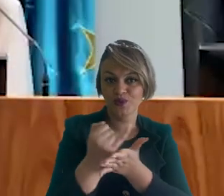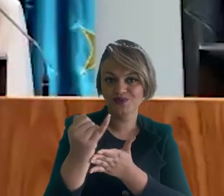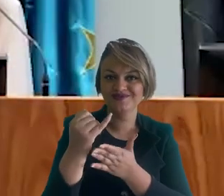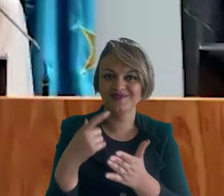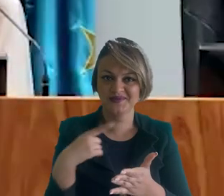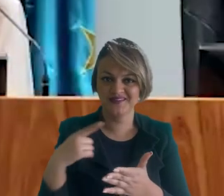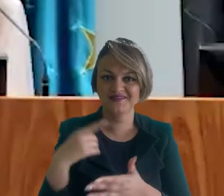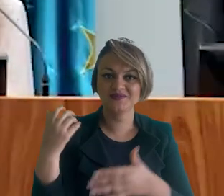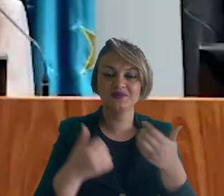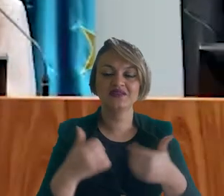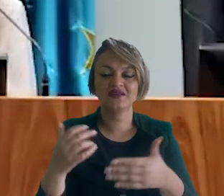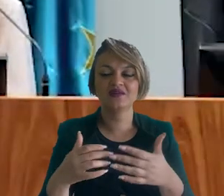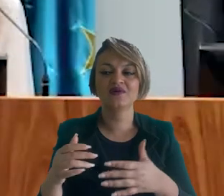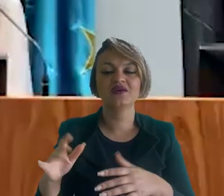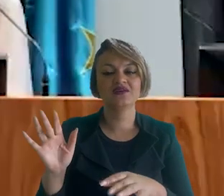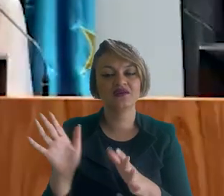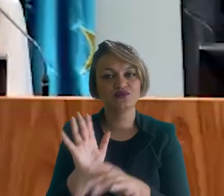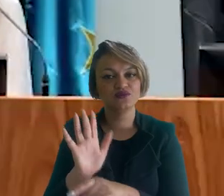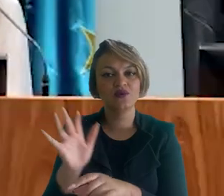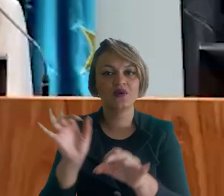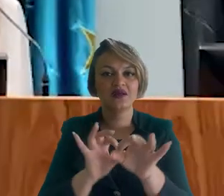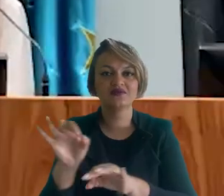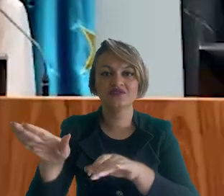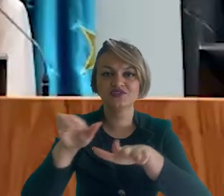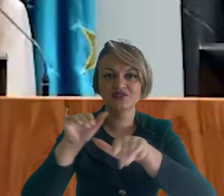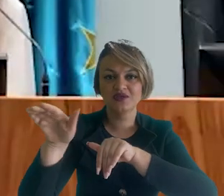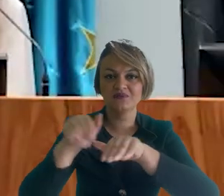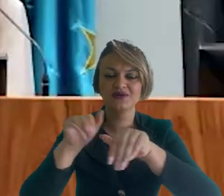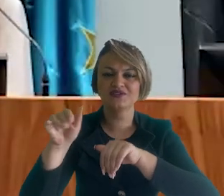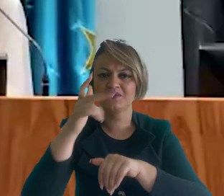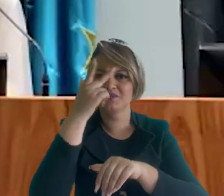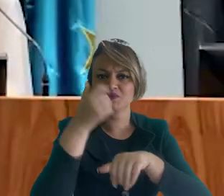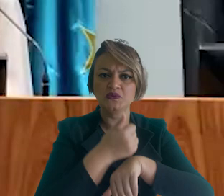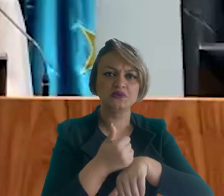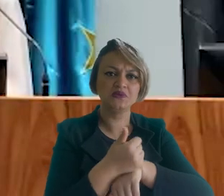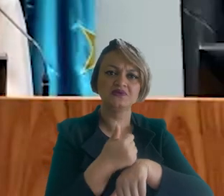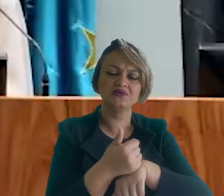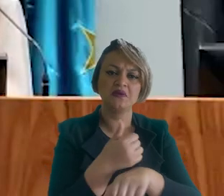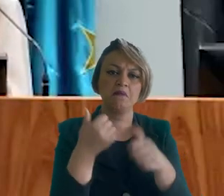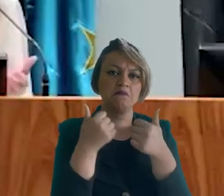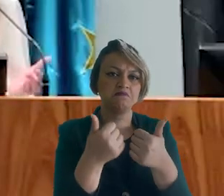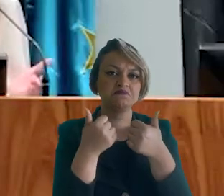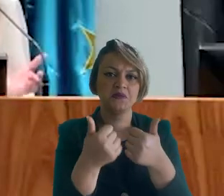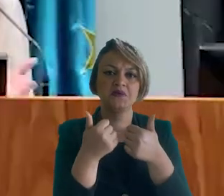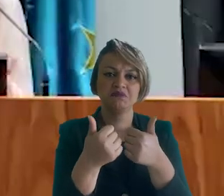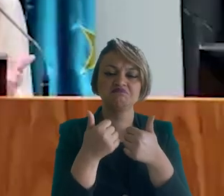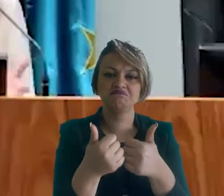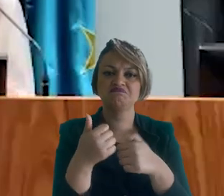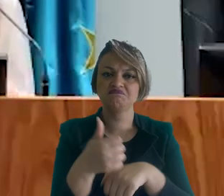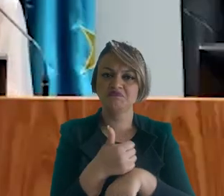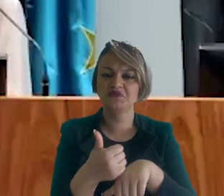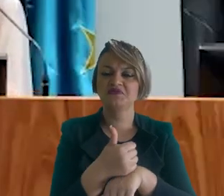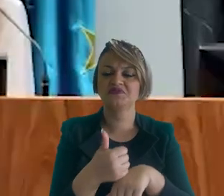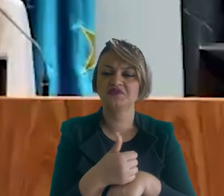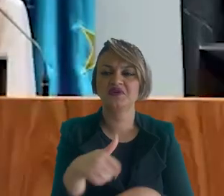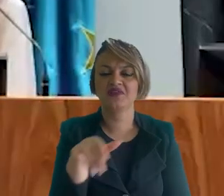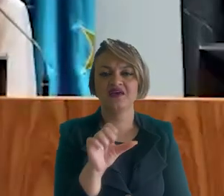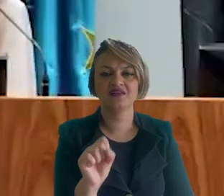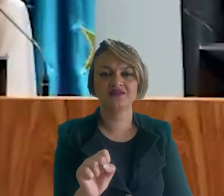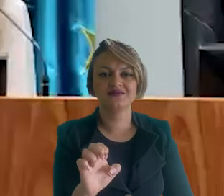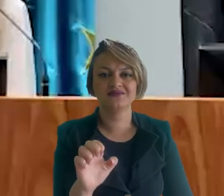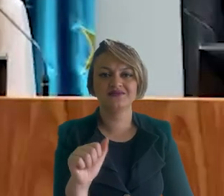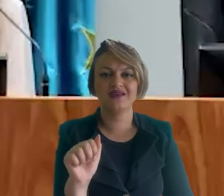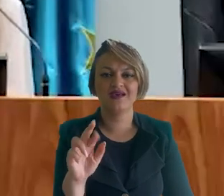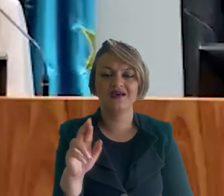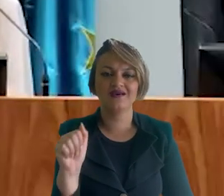sua condução para reunir tantos profissionais importantíssimos na Seara do